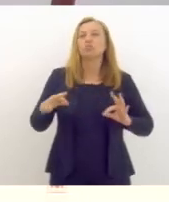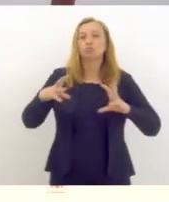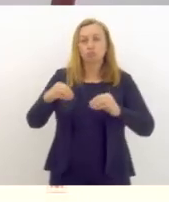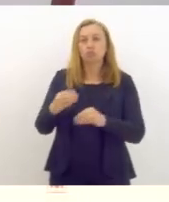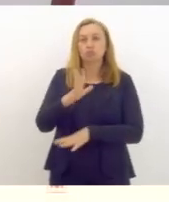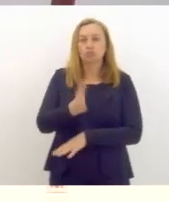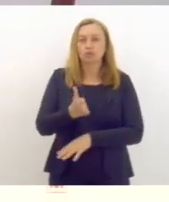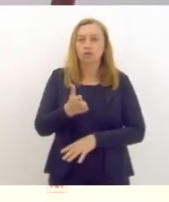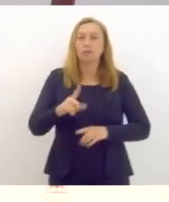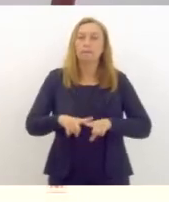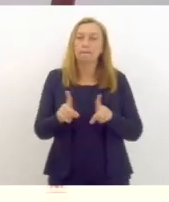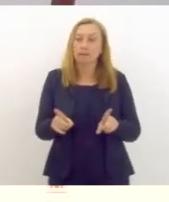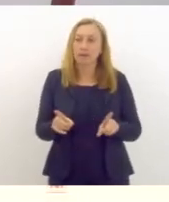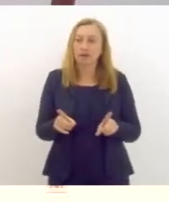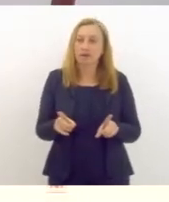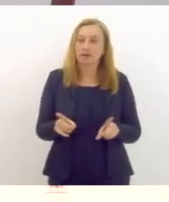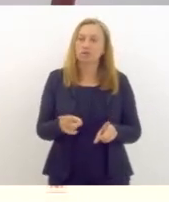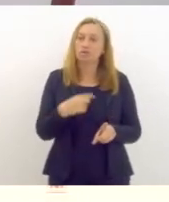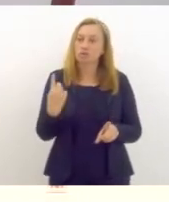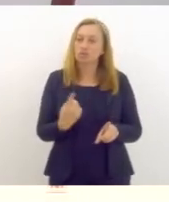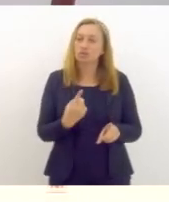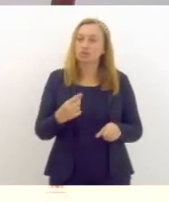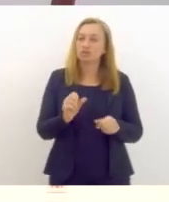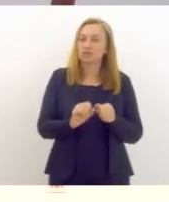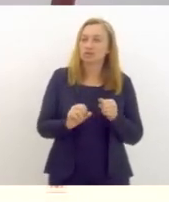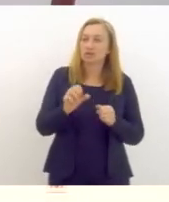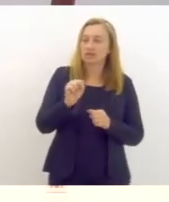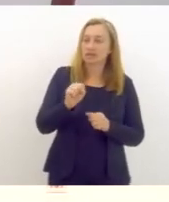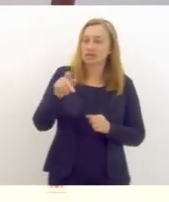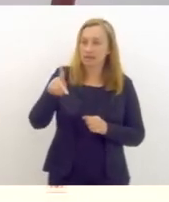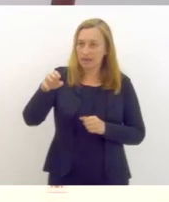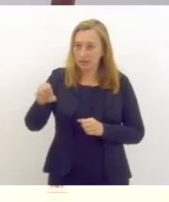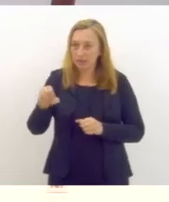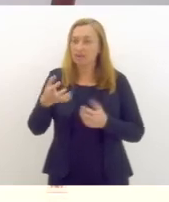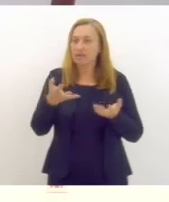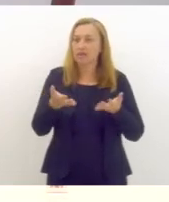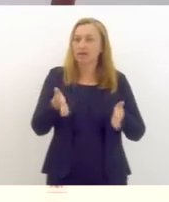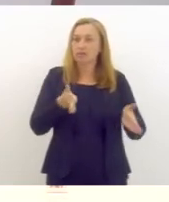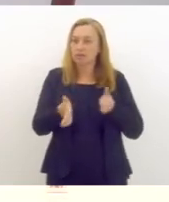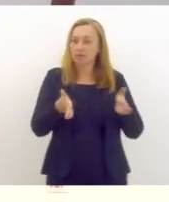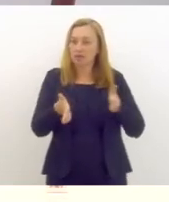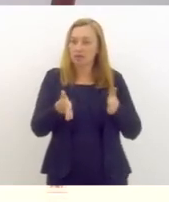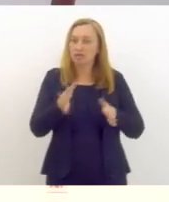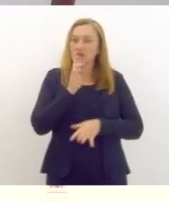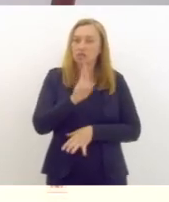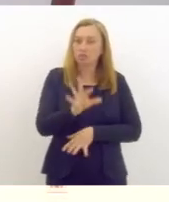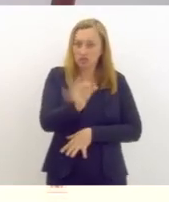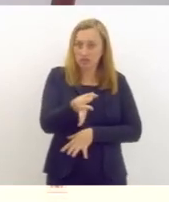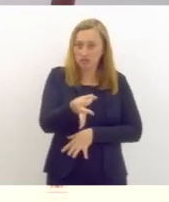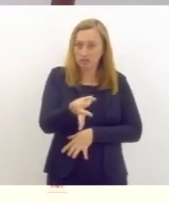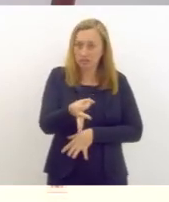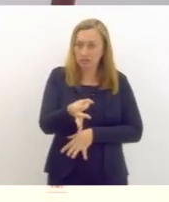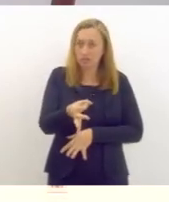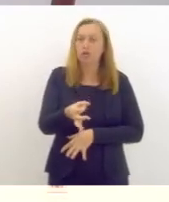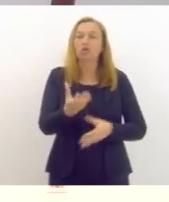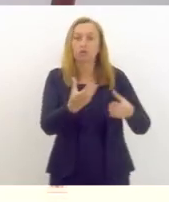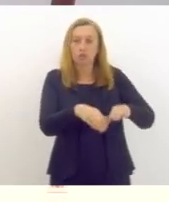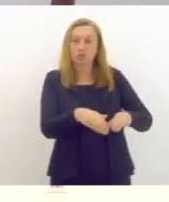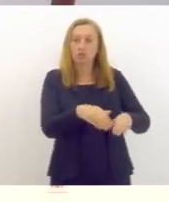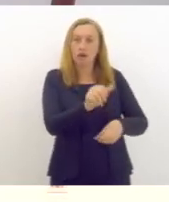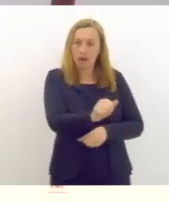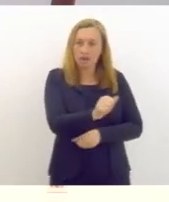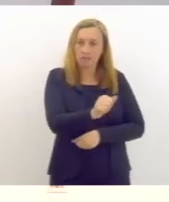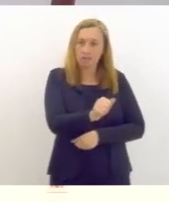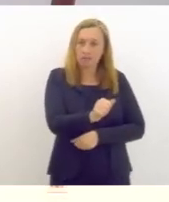isso mas assim como a gente fez na SEAP eu quero sair daqui com prazo e resposta objetivo Olha o concurso tal